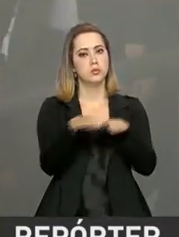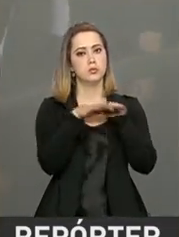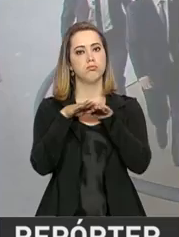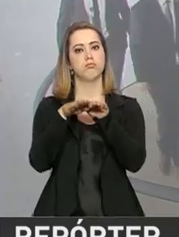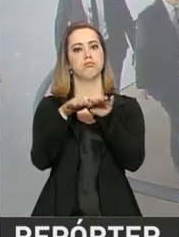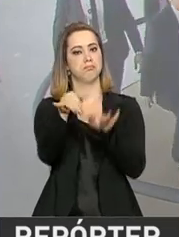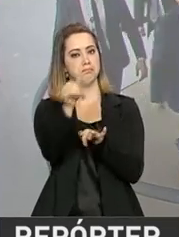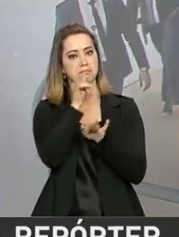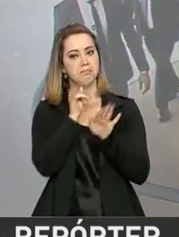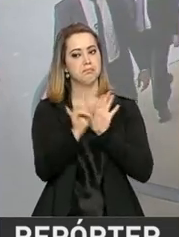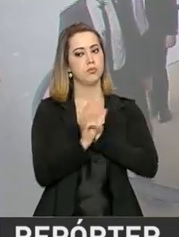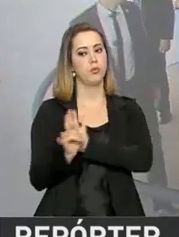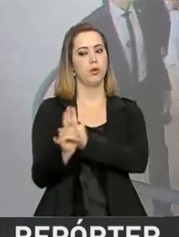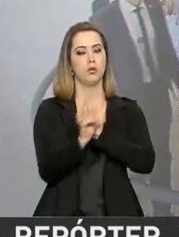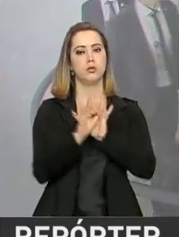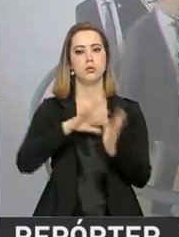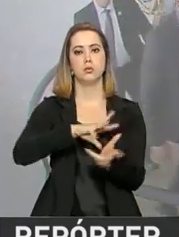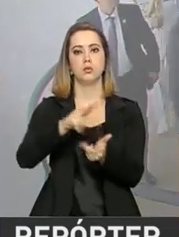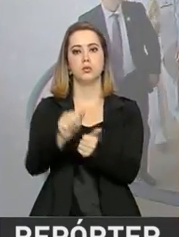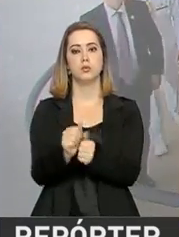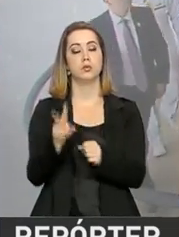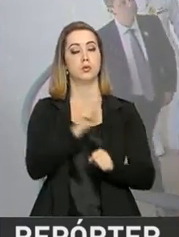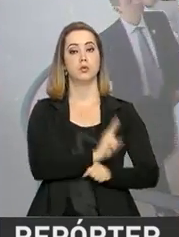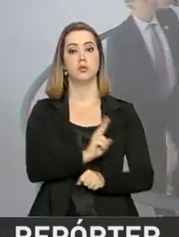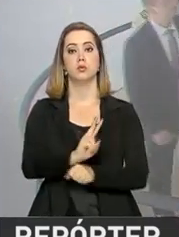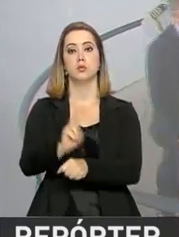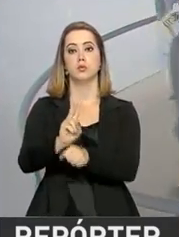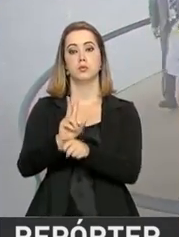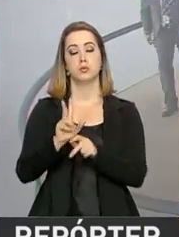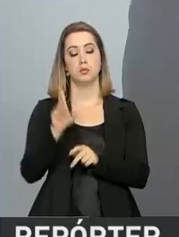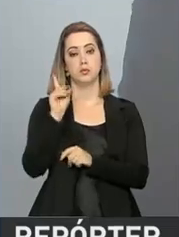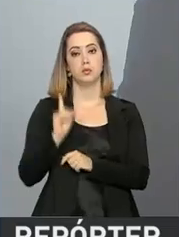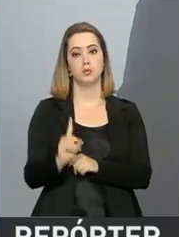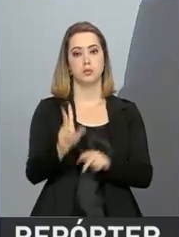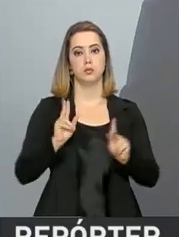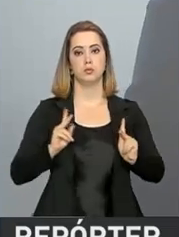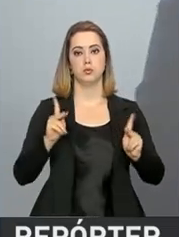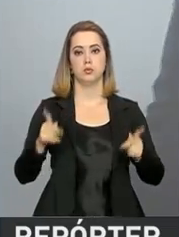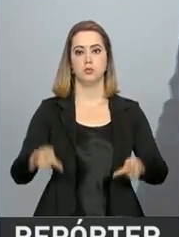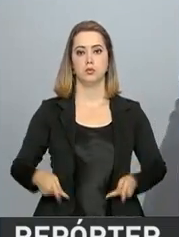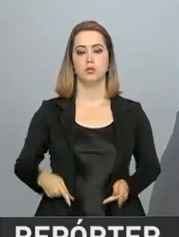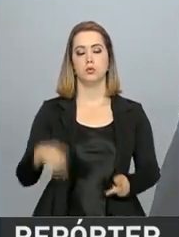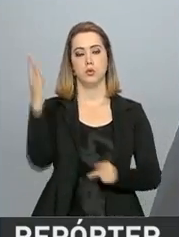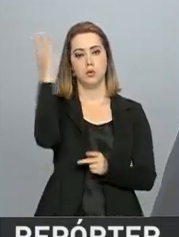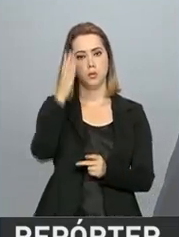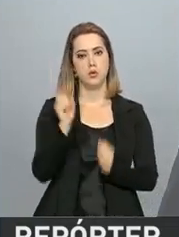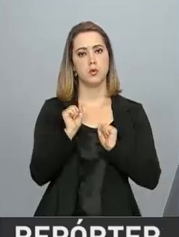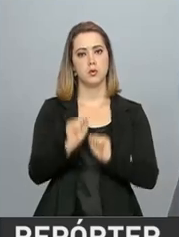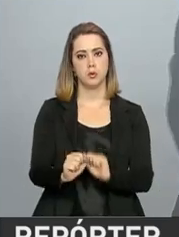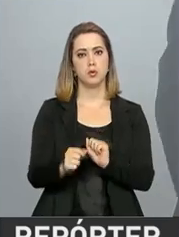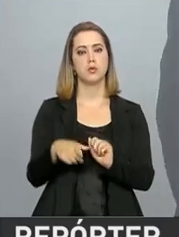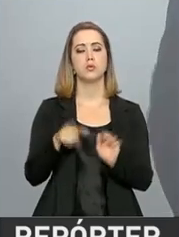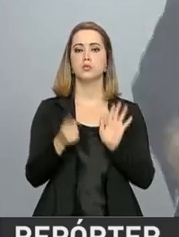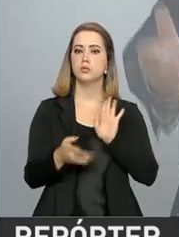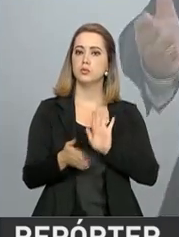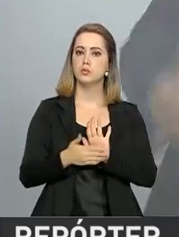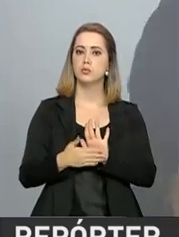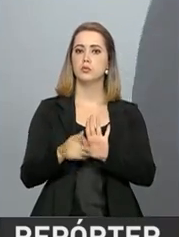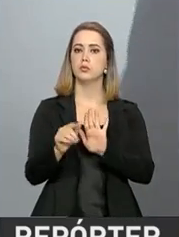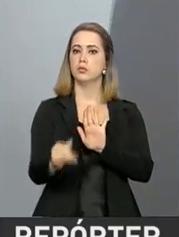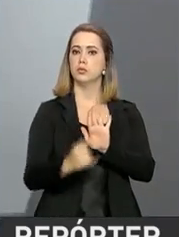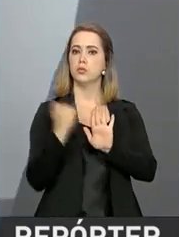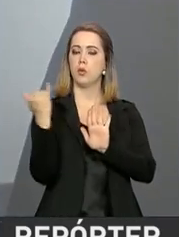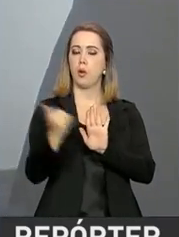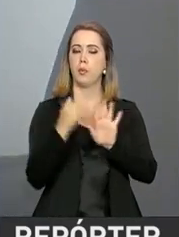exemplo para o mundo na defesa dos direitos humanos e disse que o país pode desempenhar o papel de demonstrar a importância